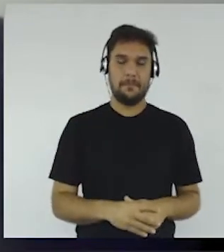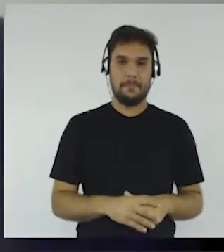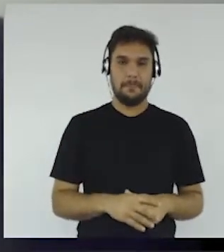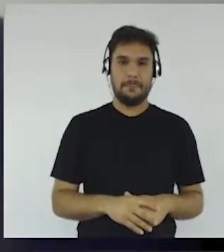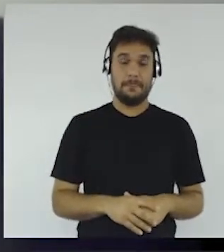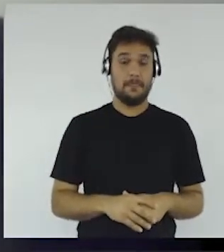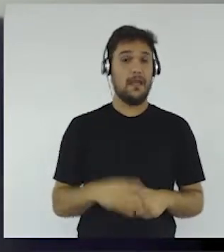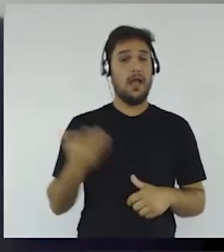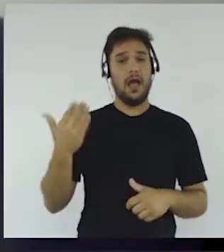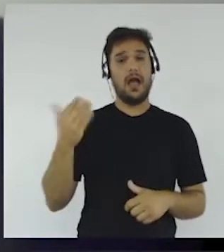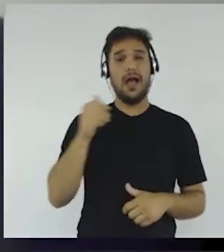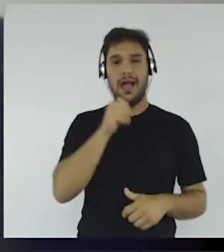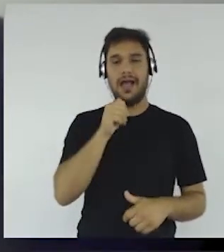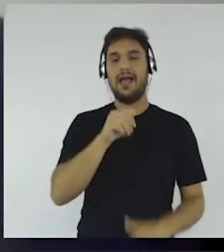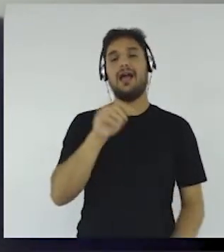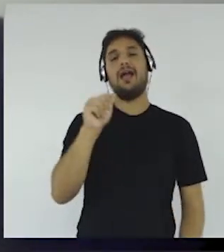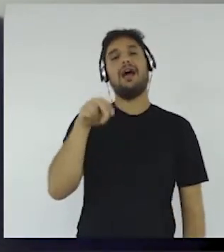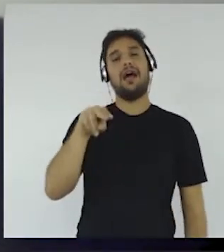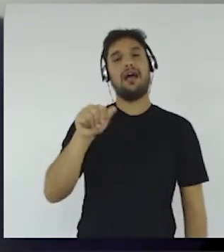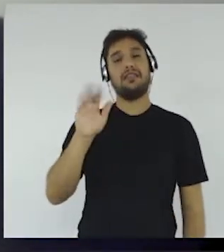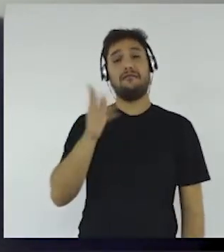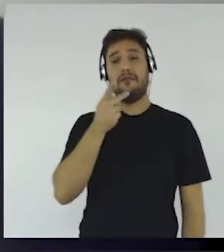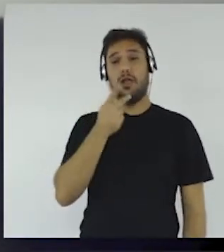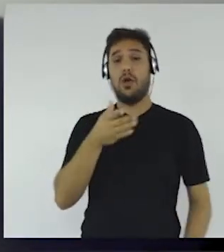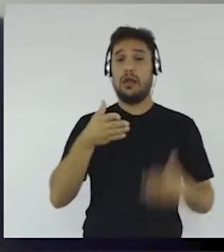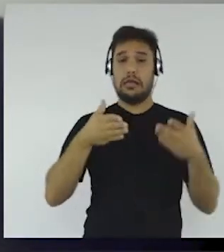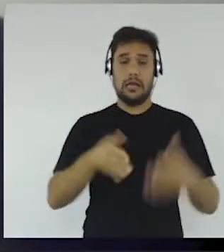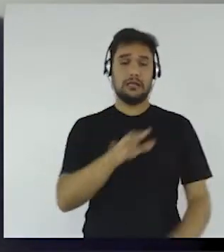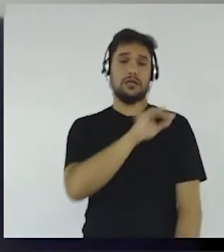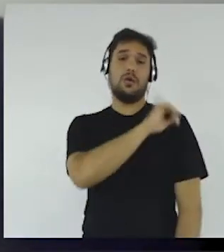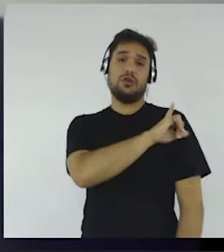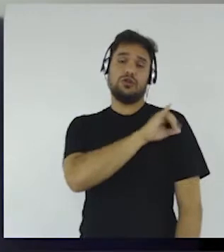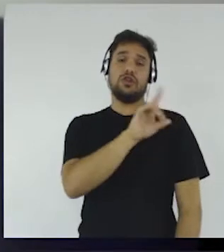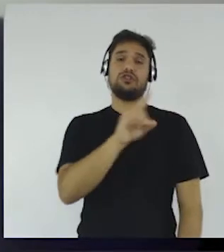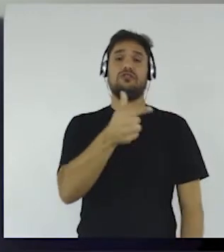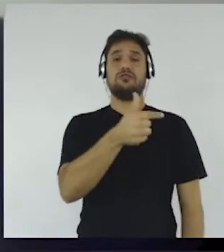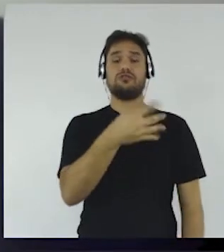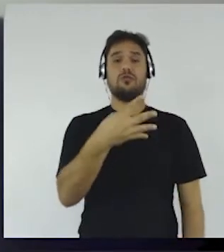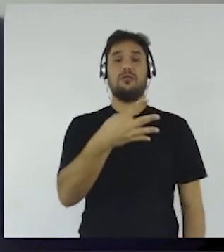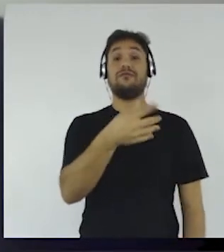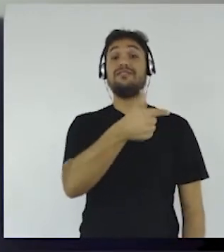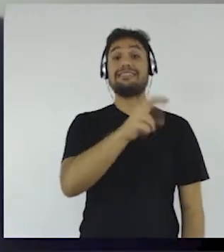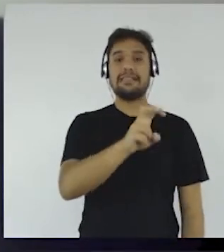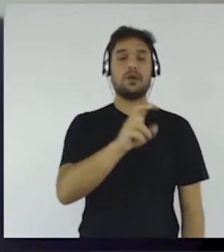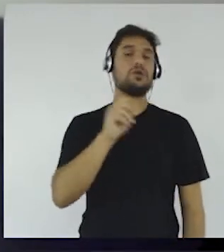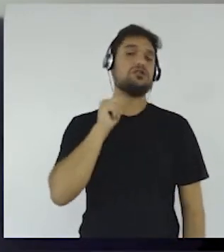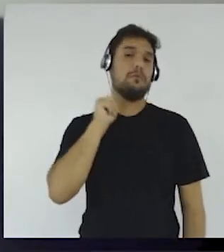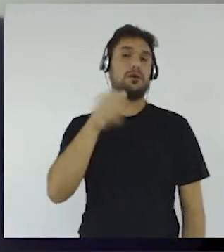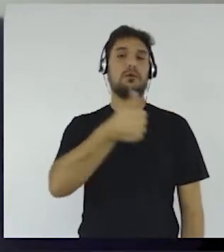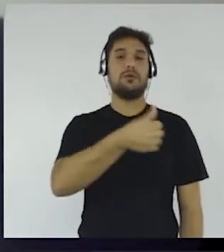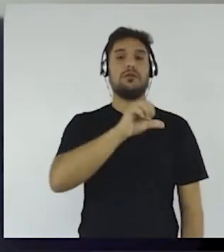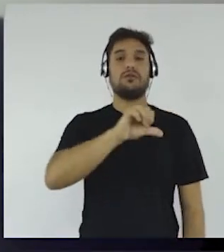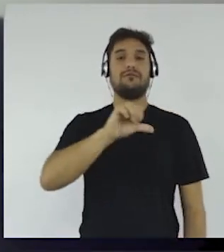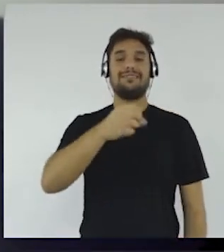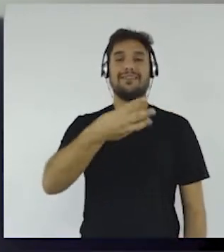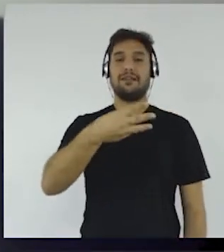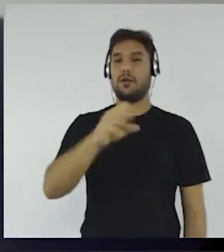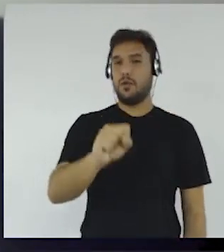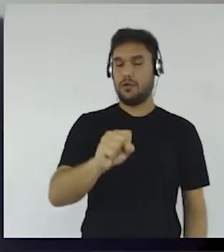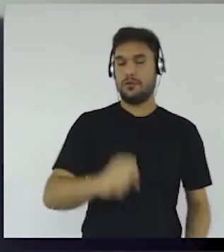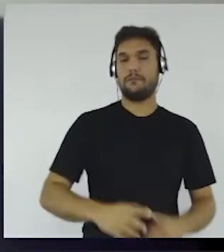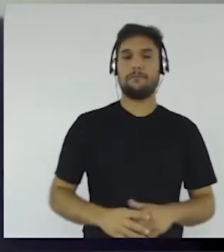Conforme já disse a doutora Ana, nasceu no Rio de Janeiro, em 25 de abril de